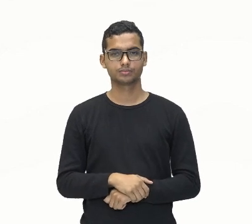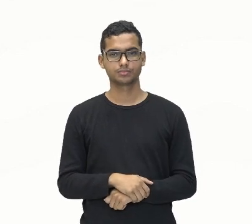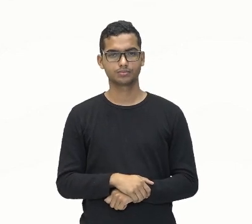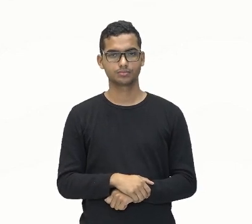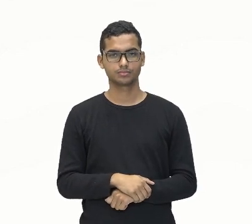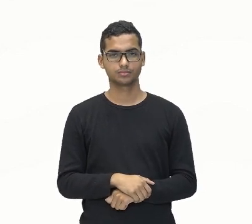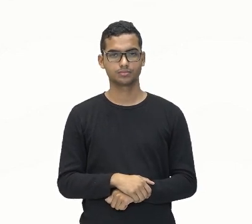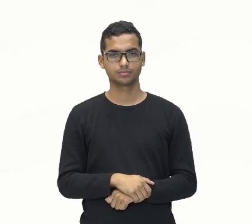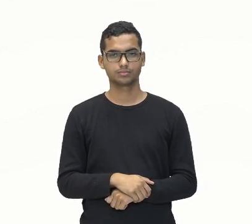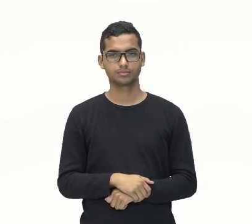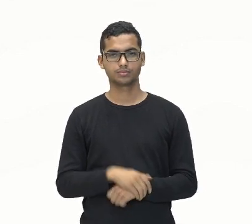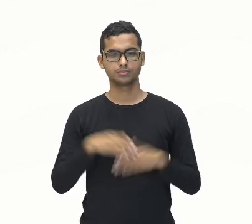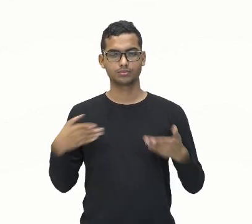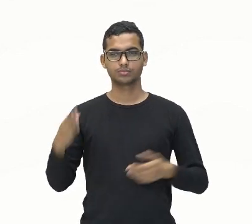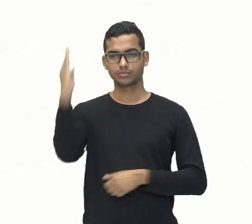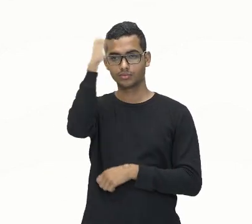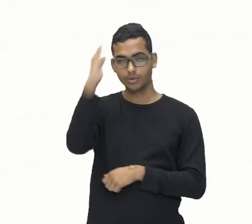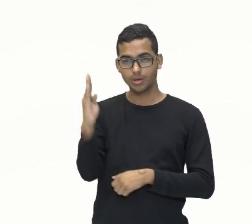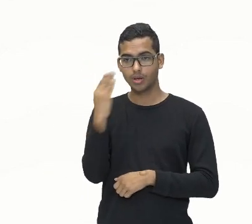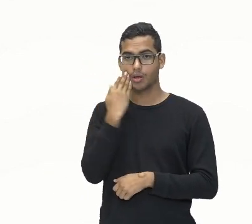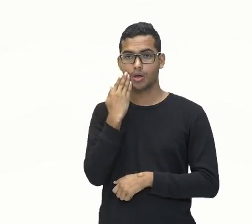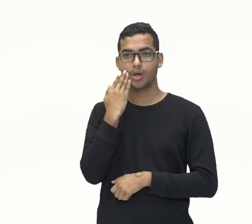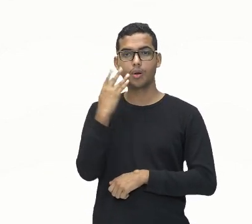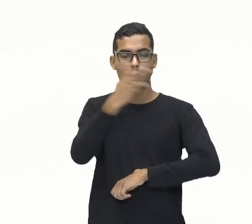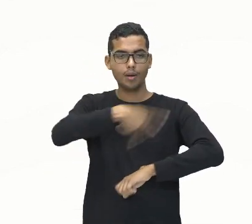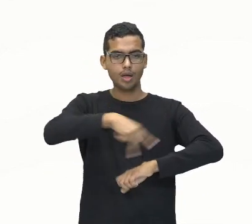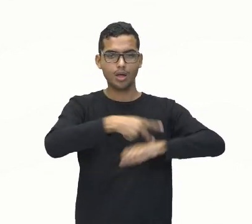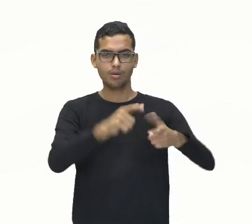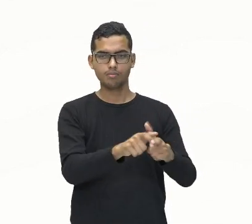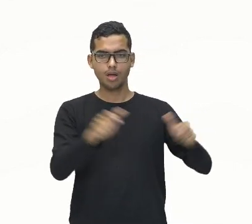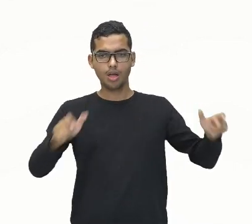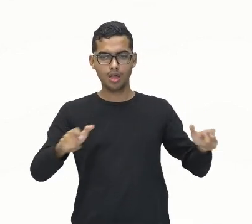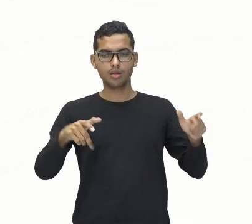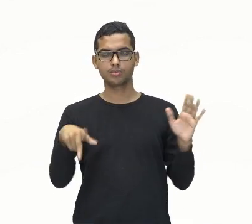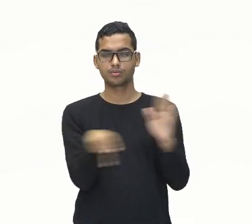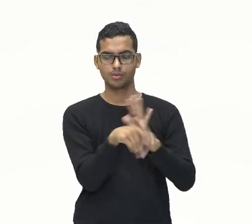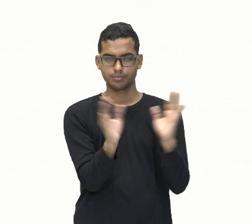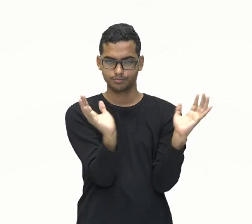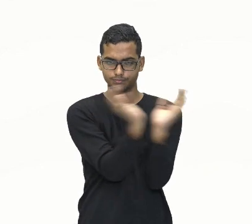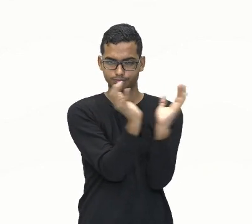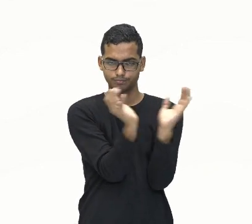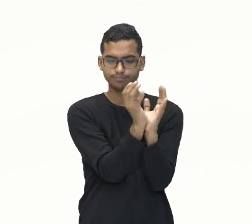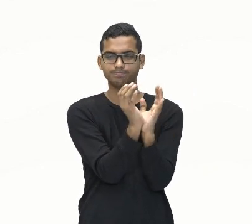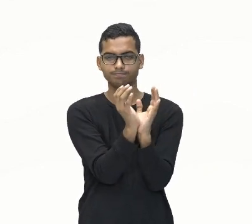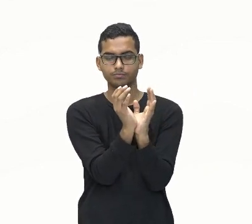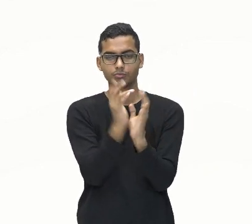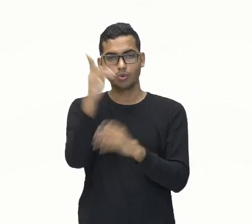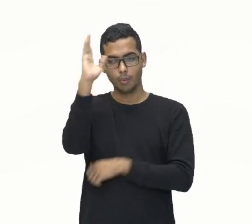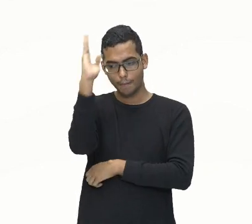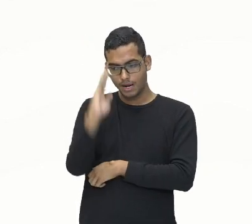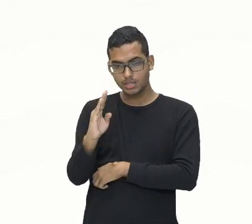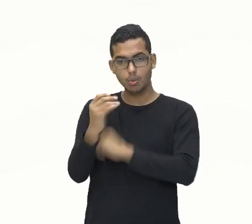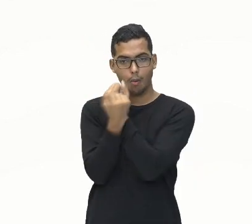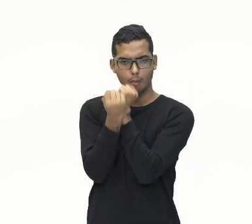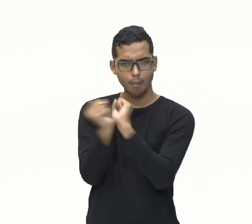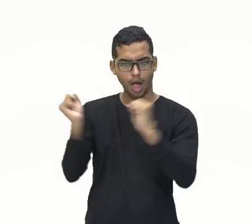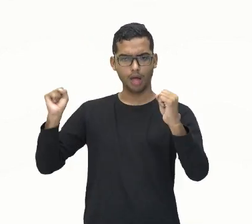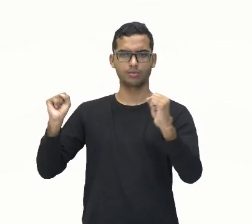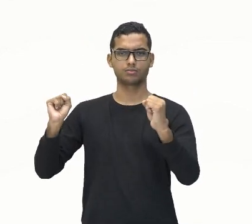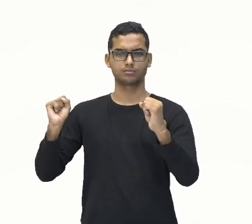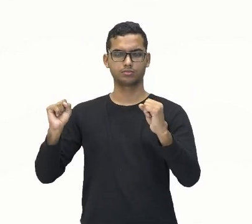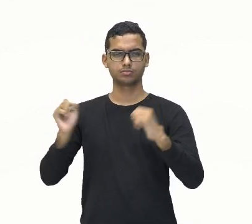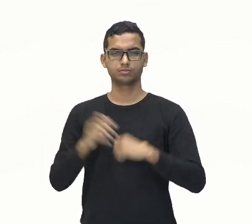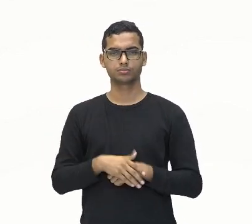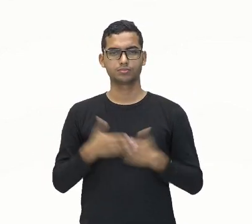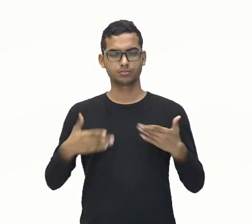Brasil aqui é o maior país do grupo, tá? Desse bloco econômico que é o Mercosul. O